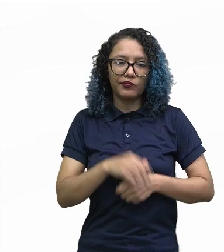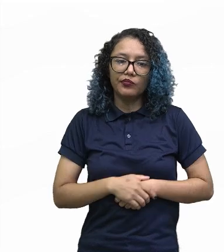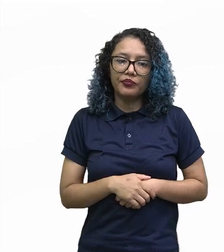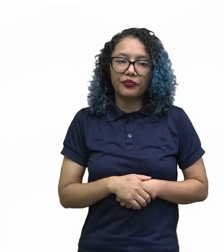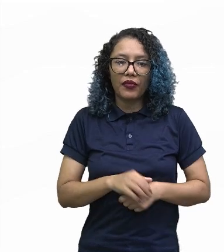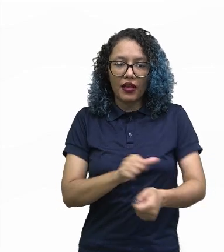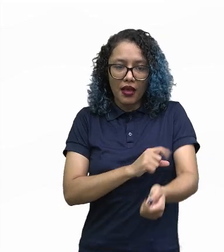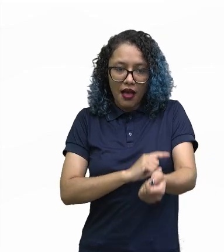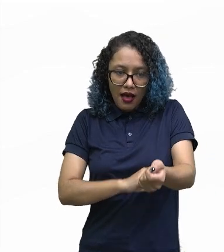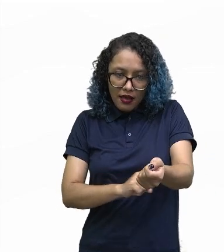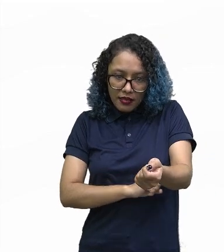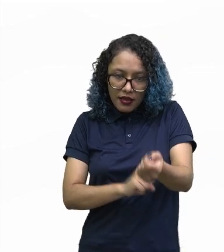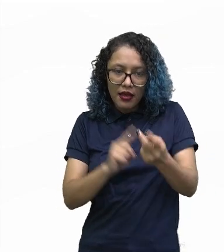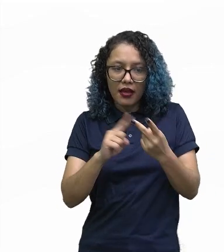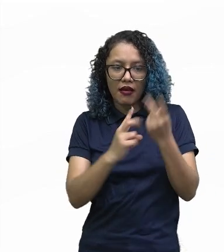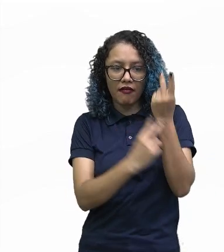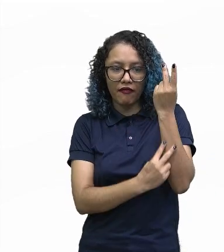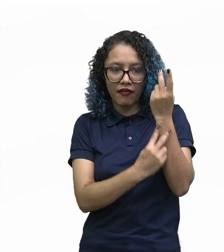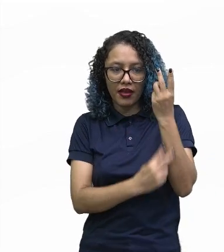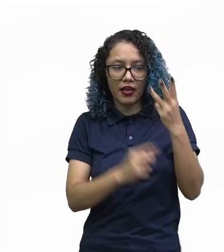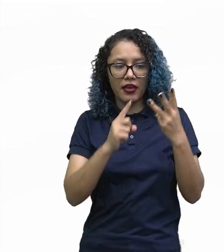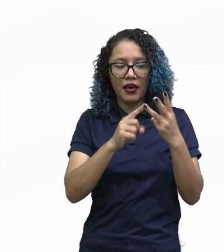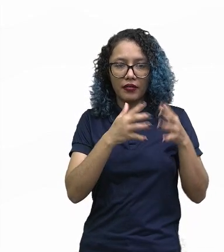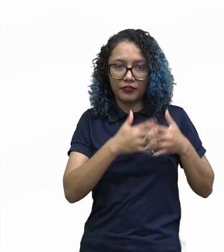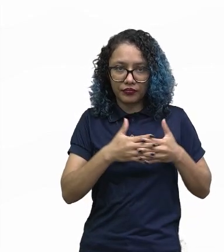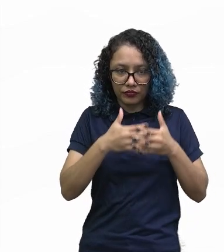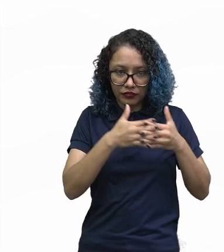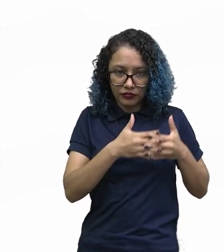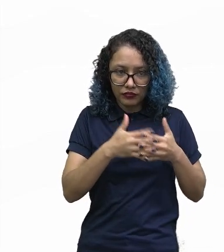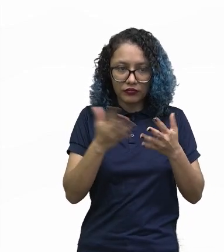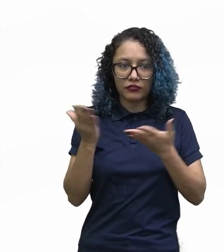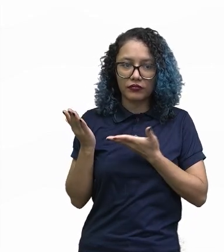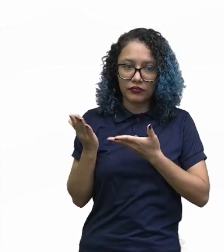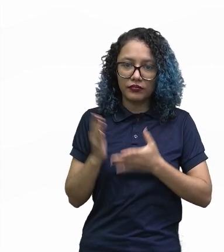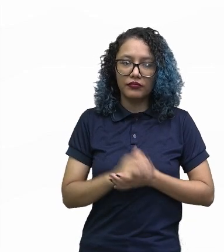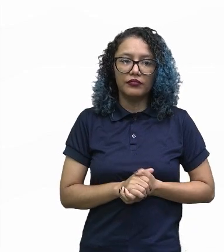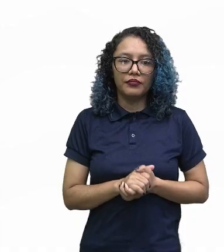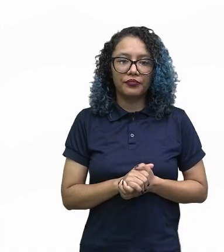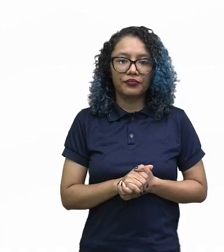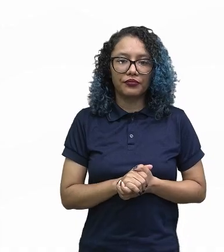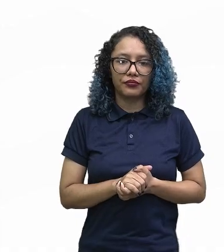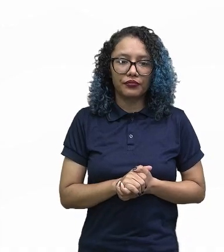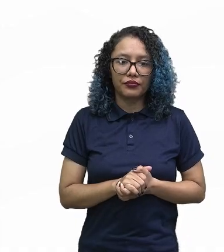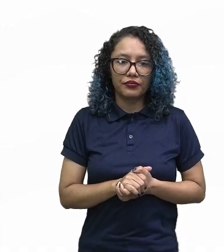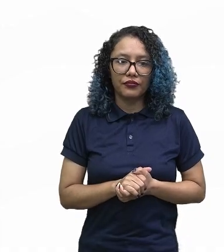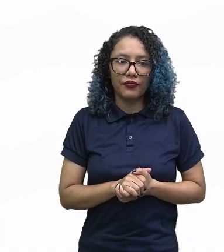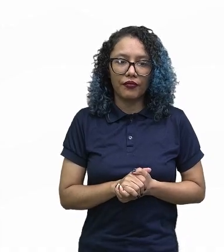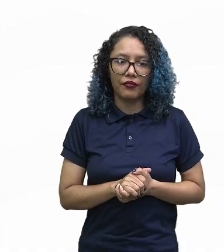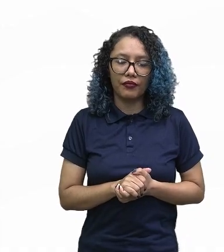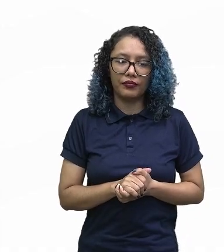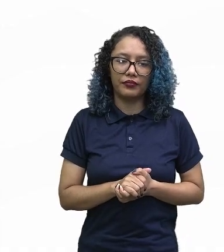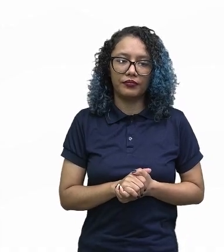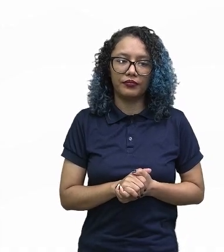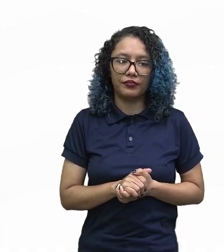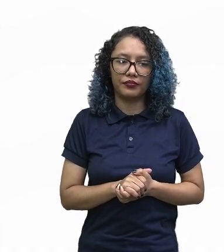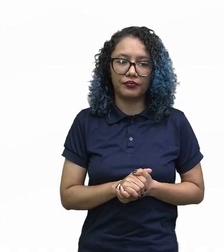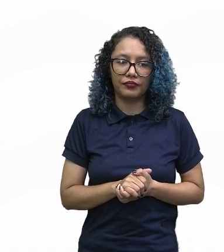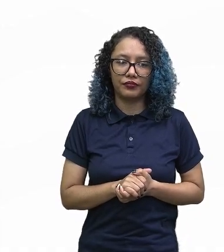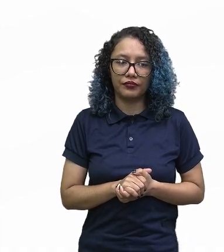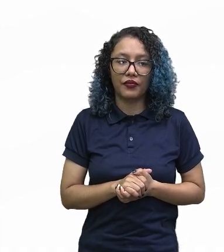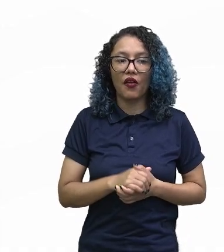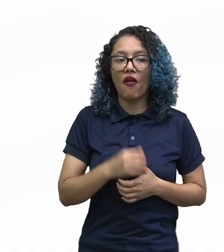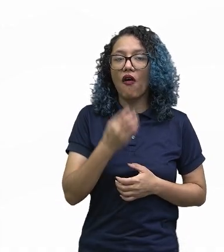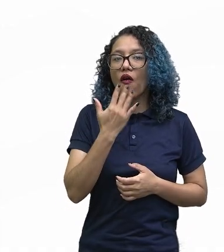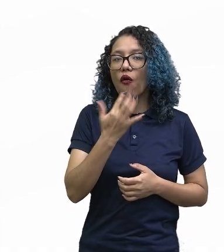os capilares. Tá? Então, a gente vai observar na próxima imagem um pouco mais sobre cada um deles. Então, a gente tem aí, ó, destacado